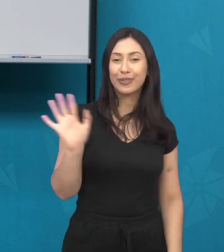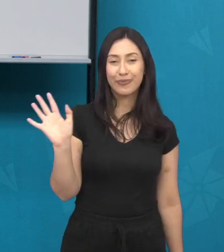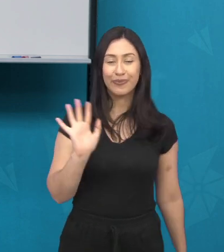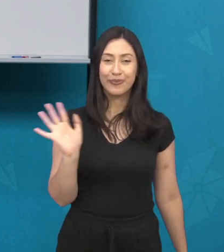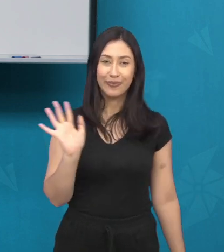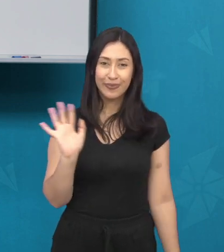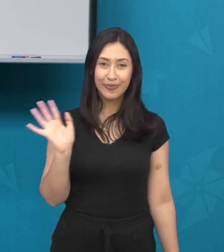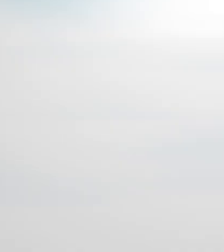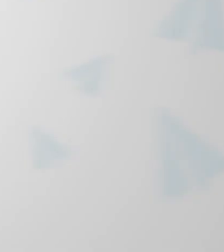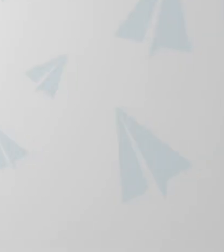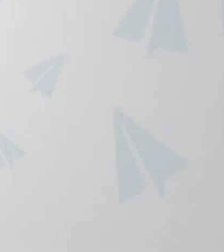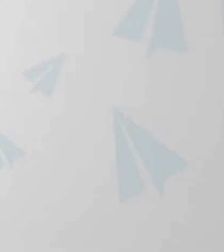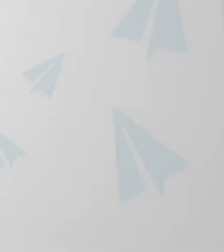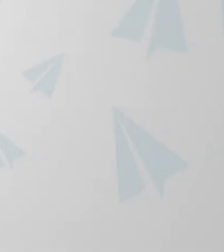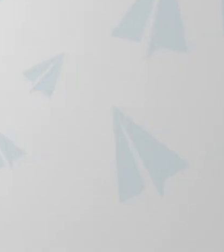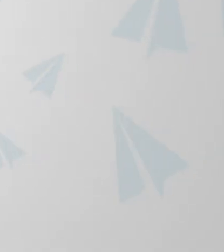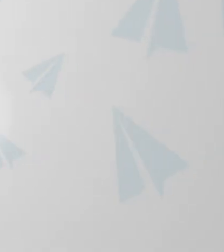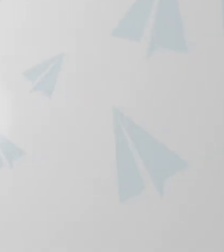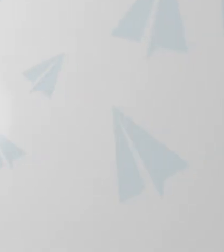a